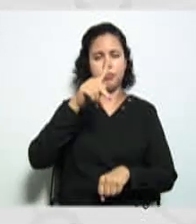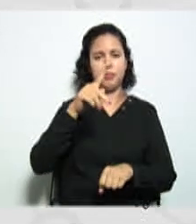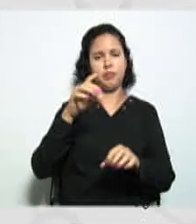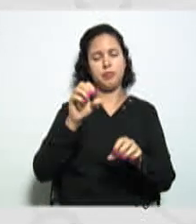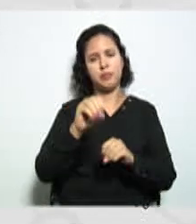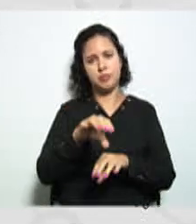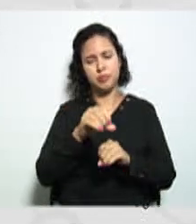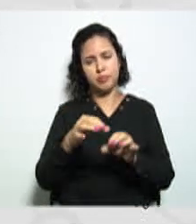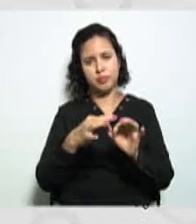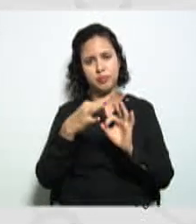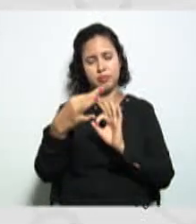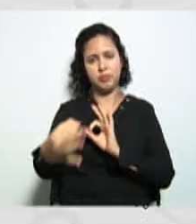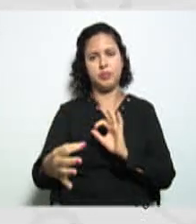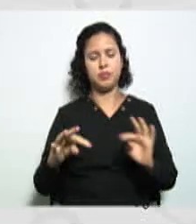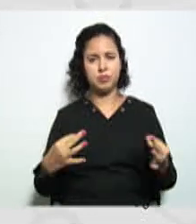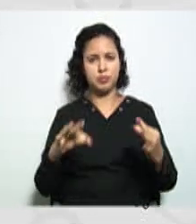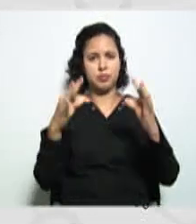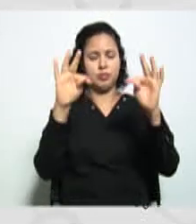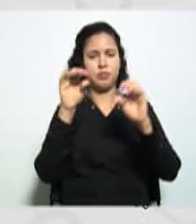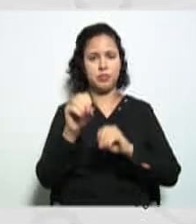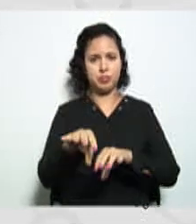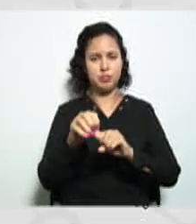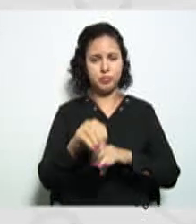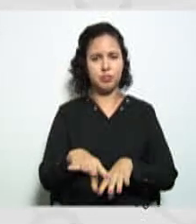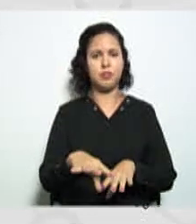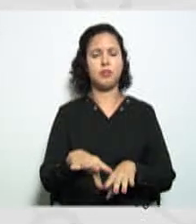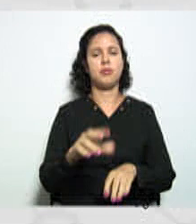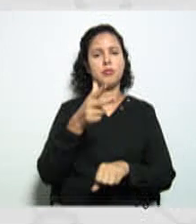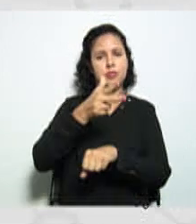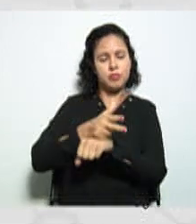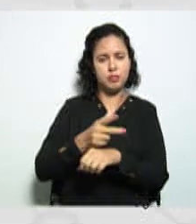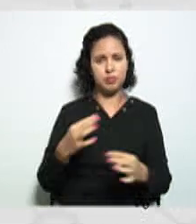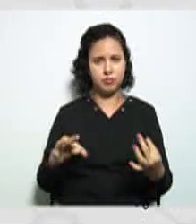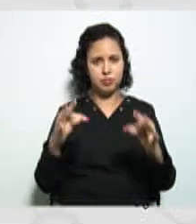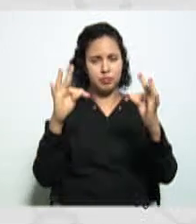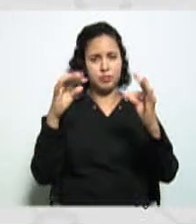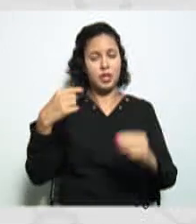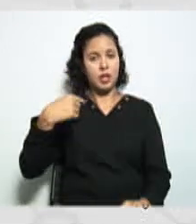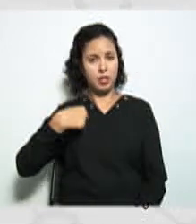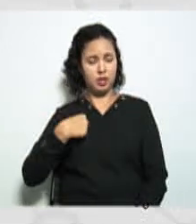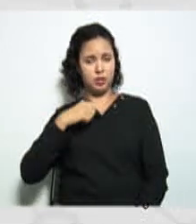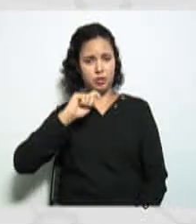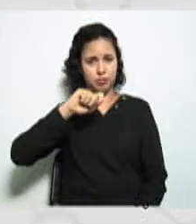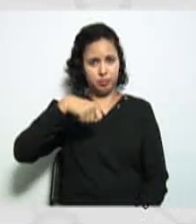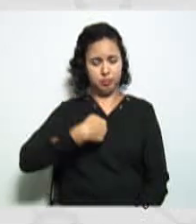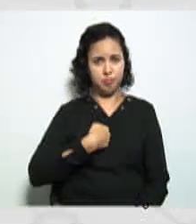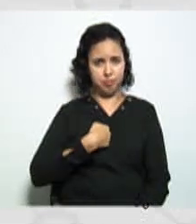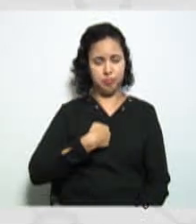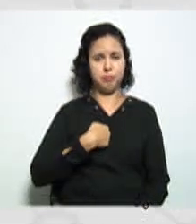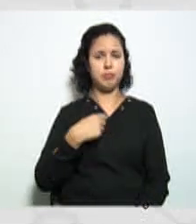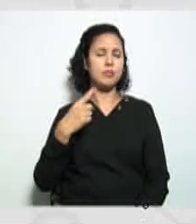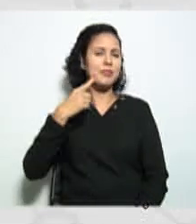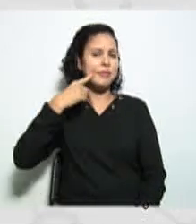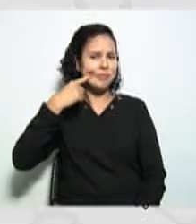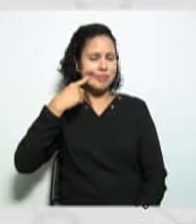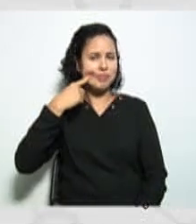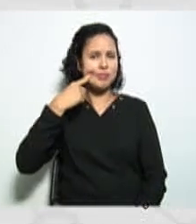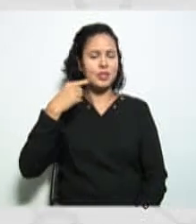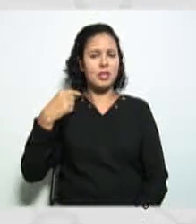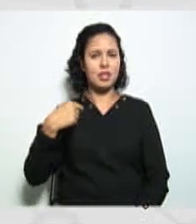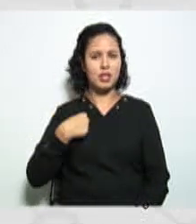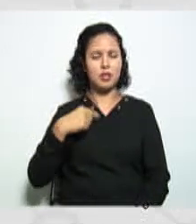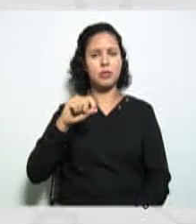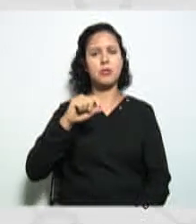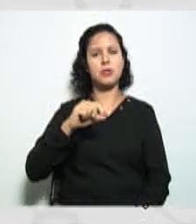Escolar, Tecnologias em Educação e Mídias em Educação. Professora Anabela? Bom, eu sou mestre em Educação Escolar, sou especialista em